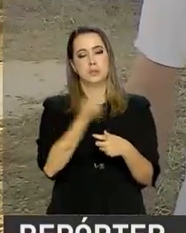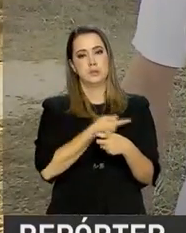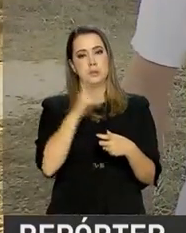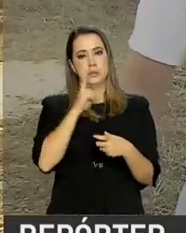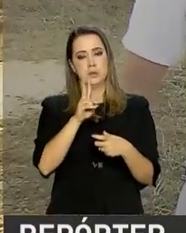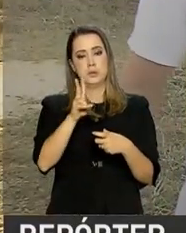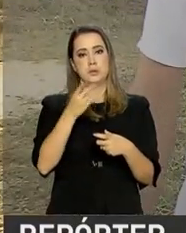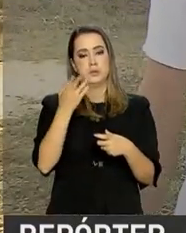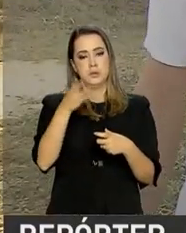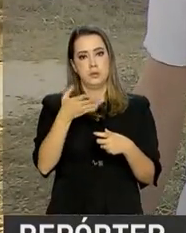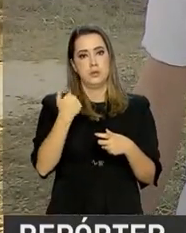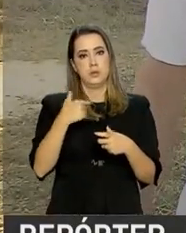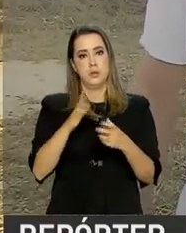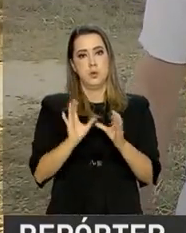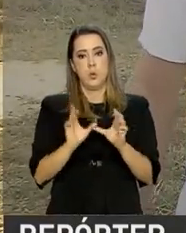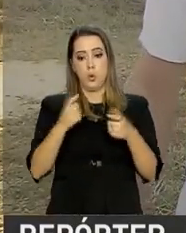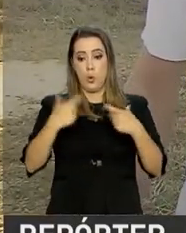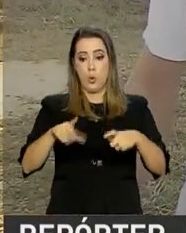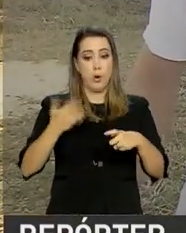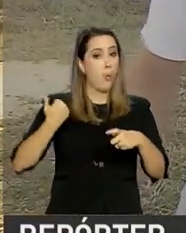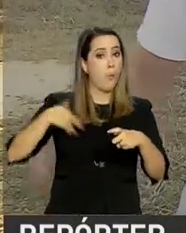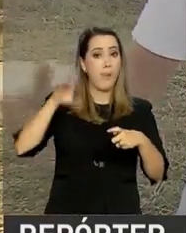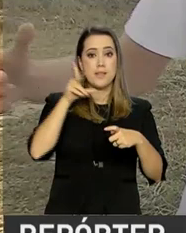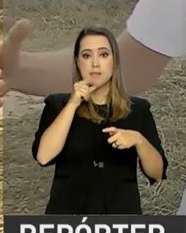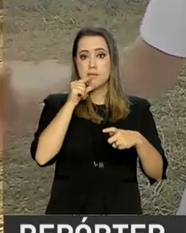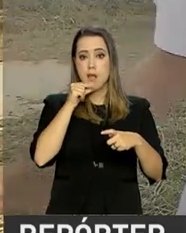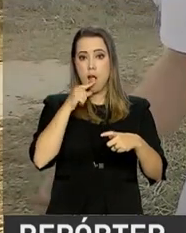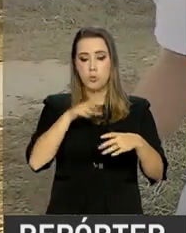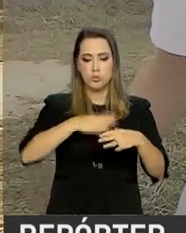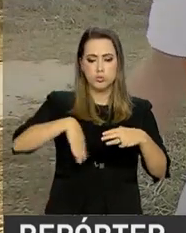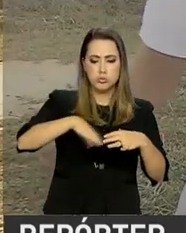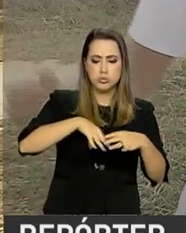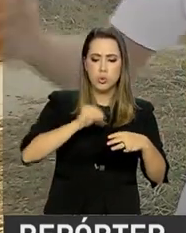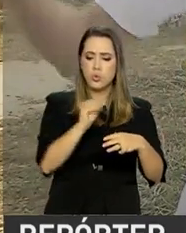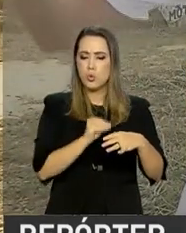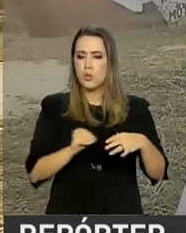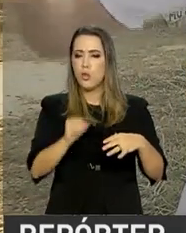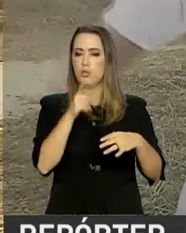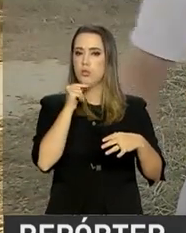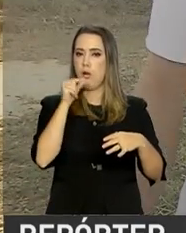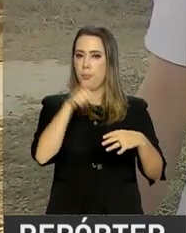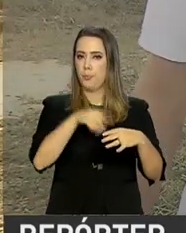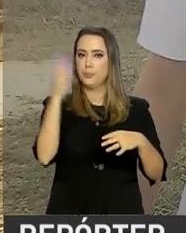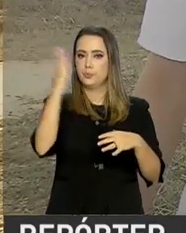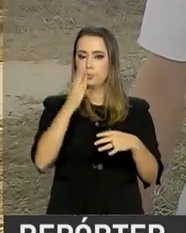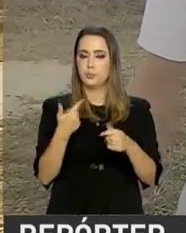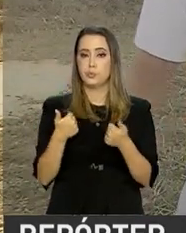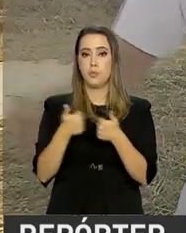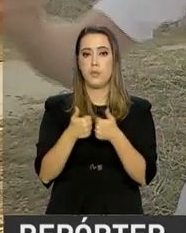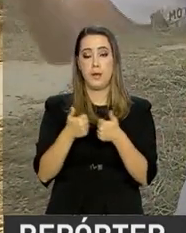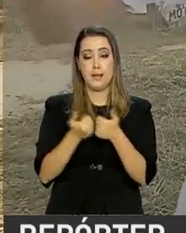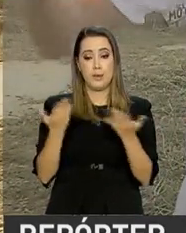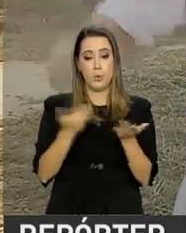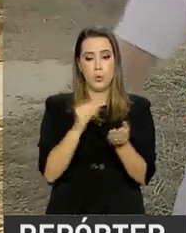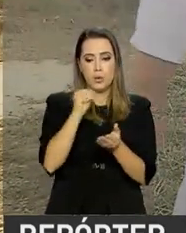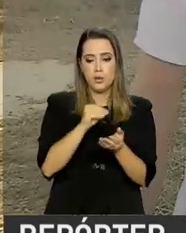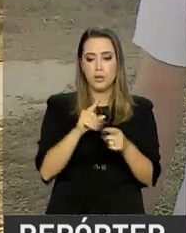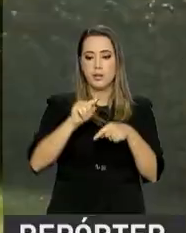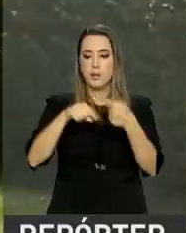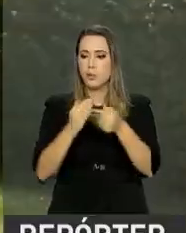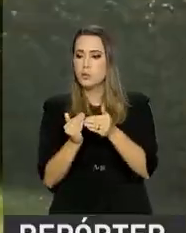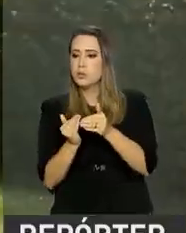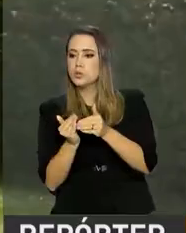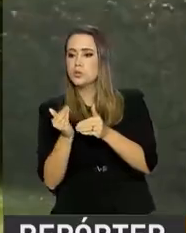chama de a caixa d'água do brasil então o que a gente preserva aqui na divisa com sergipe alagoas é o que vai chegar